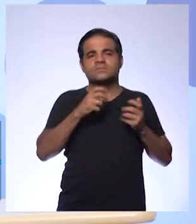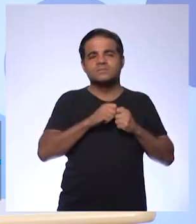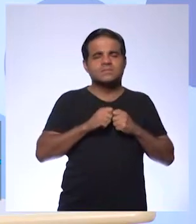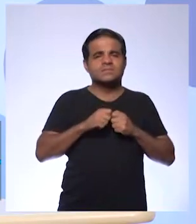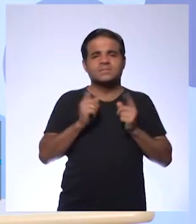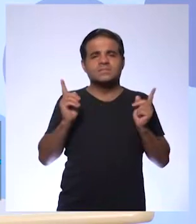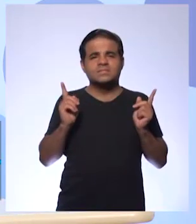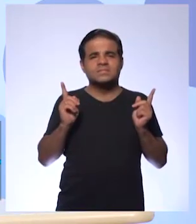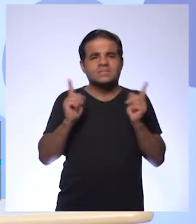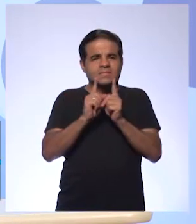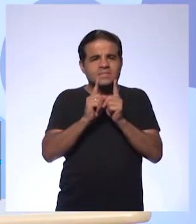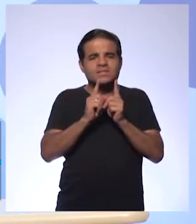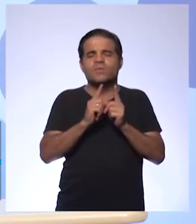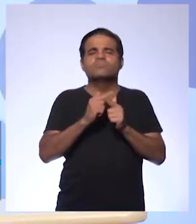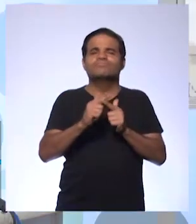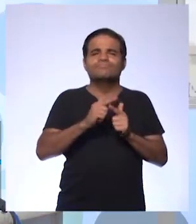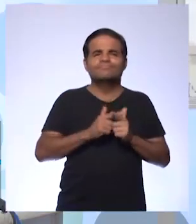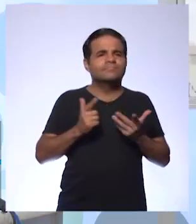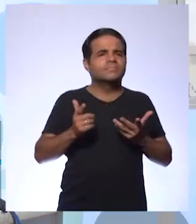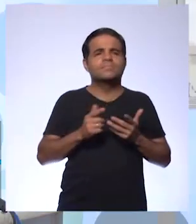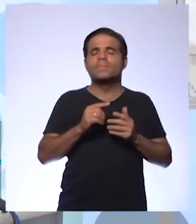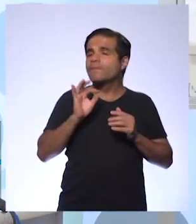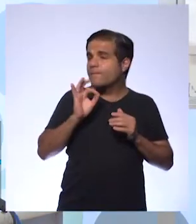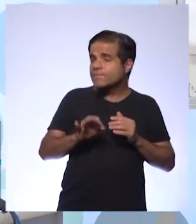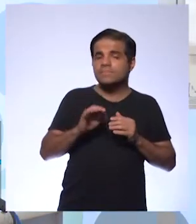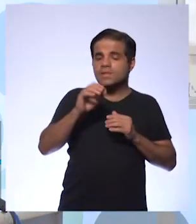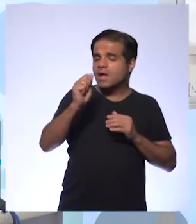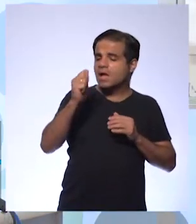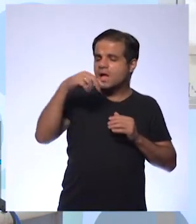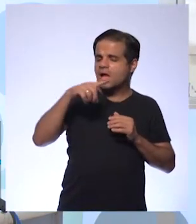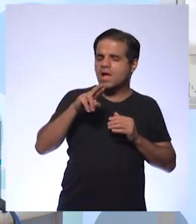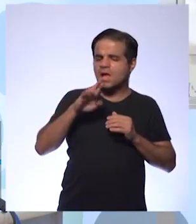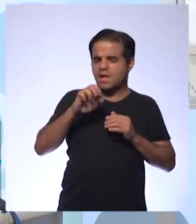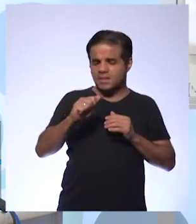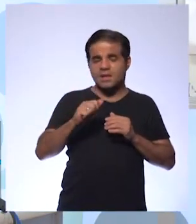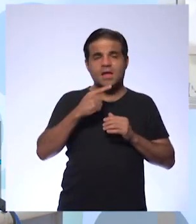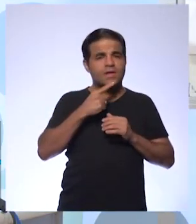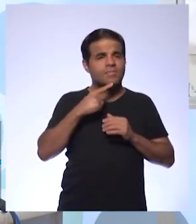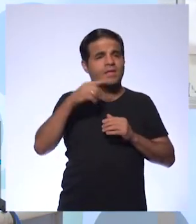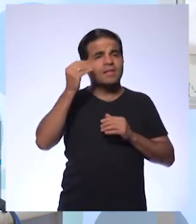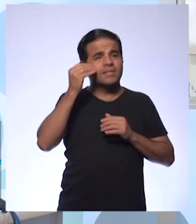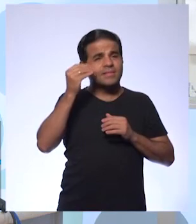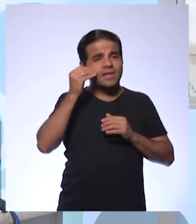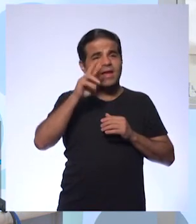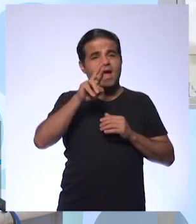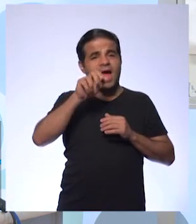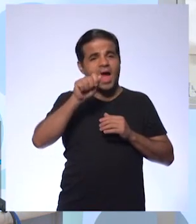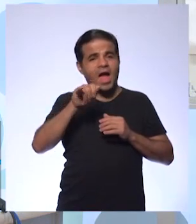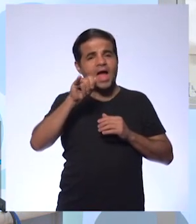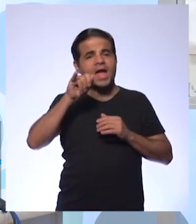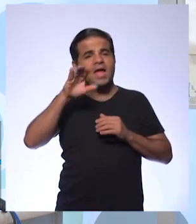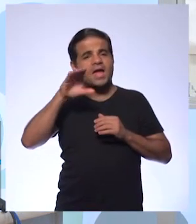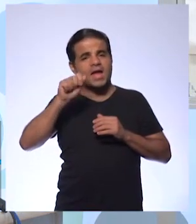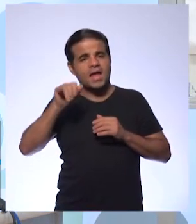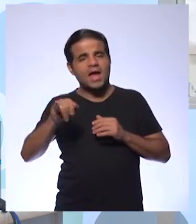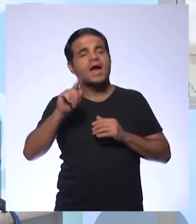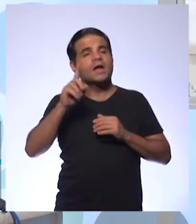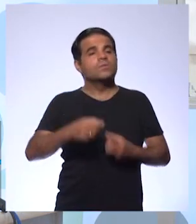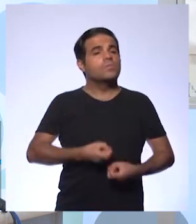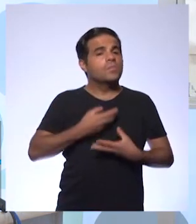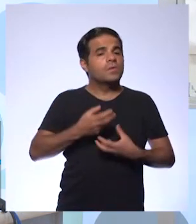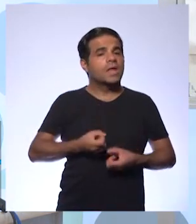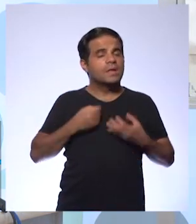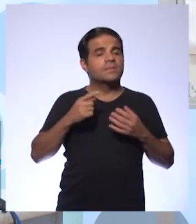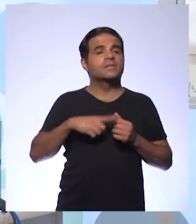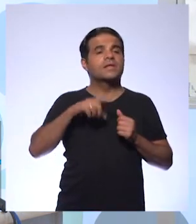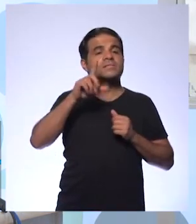canção, aí dá problema. quando a gente. Olha, Andréia, Difícil. eu tentei fazer haikai, que é um tipo de poema que tem